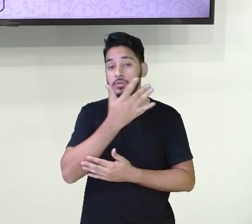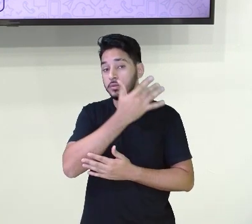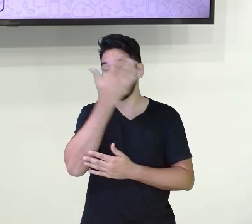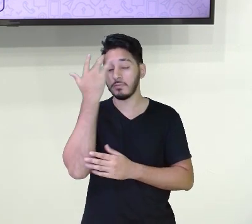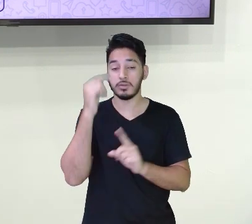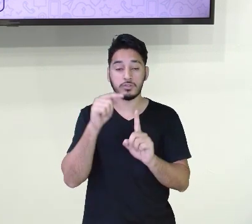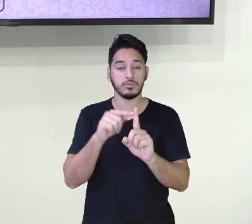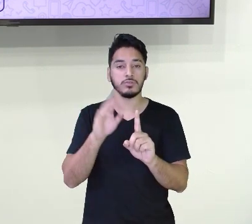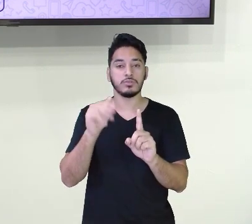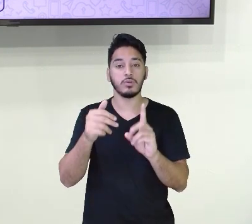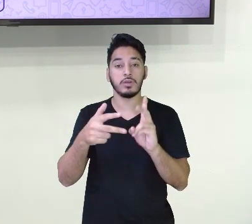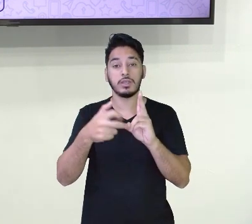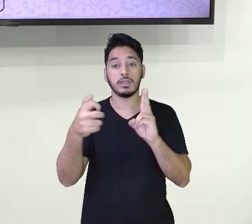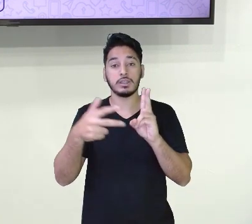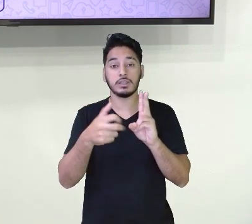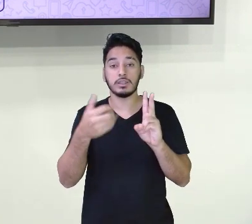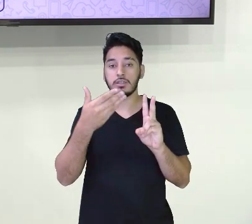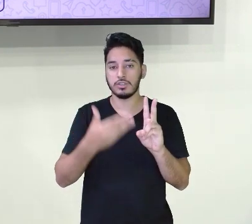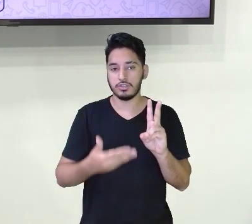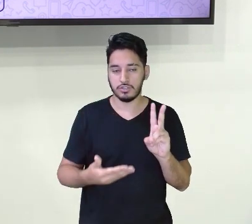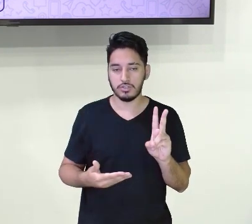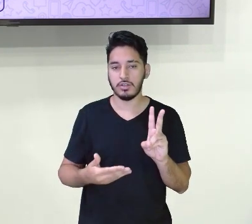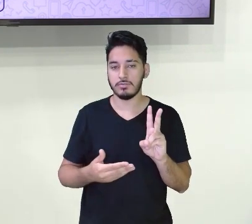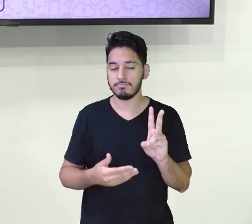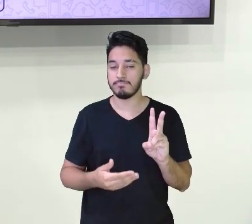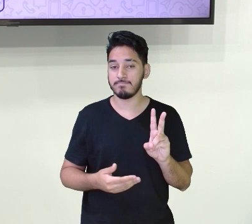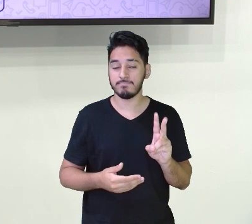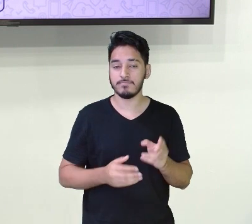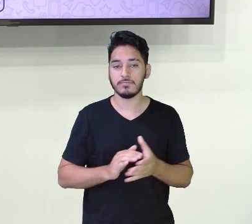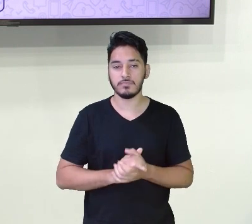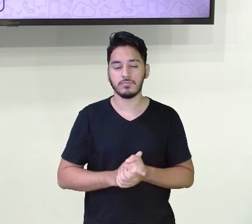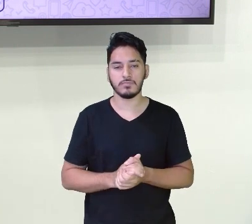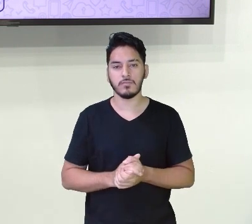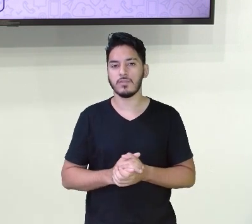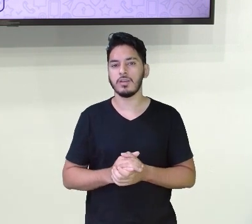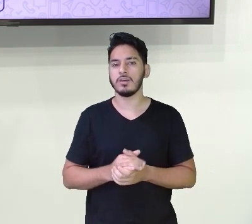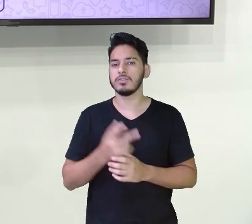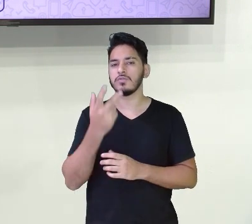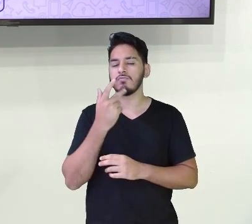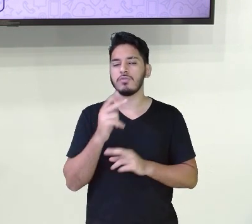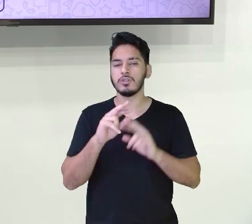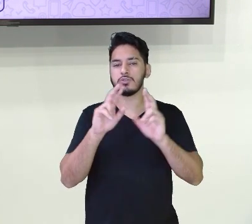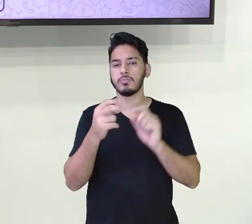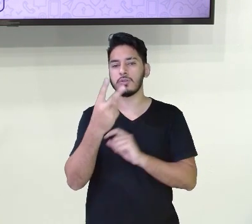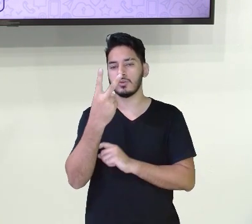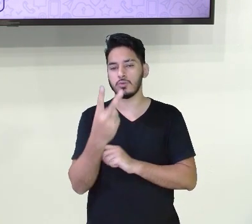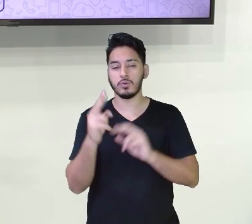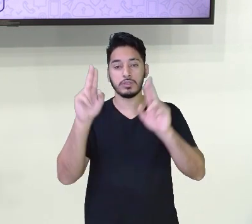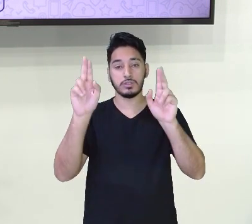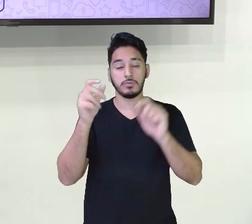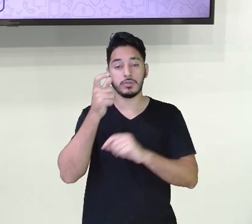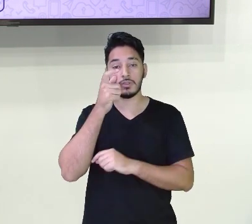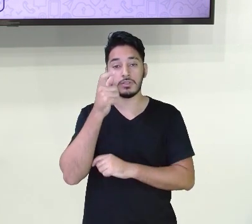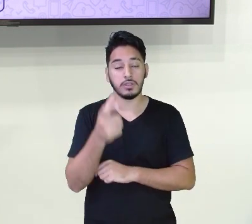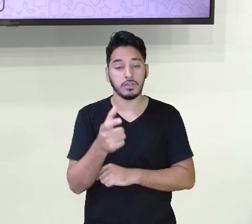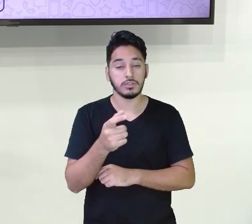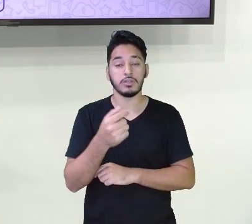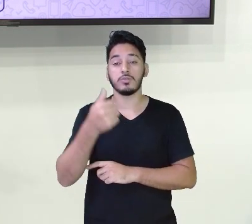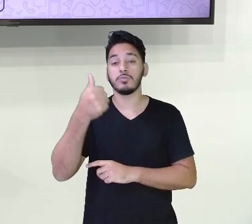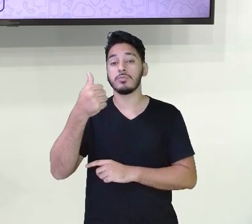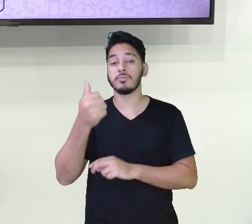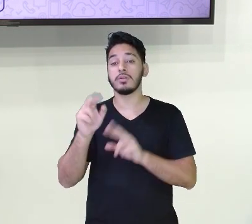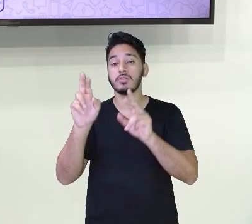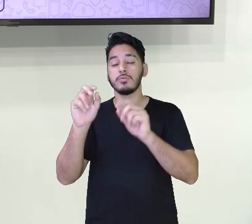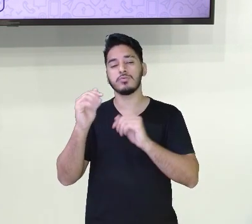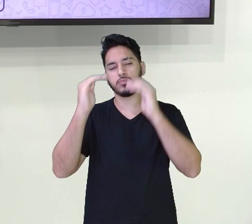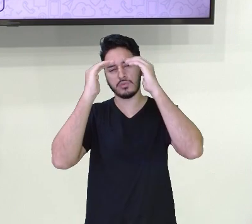que são indígenas, né? Isso é também bem interessante. A gente falou aqui sobre 2 temas interessantes nesses poemas. O primeiro tema é a